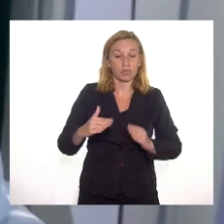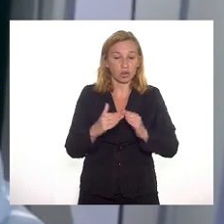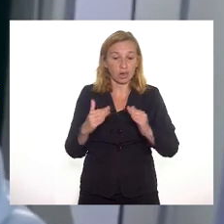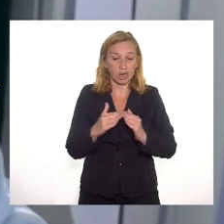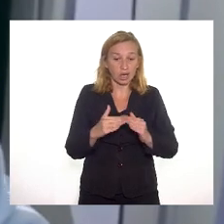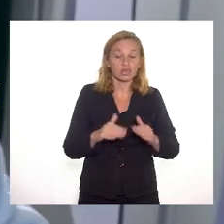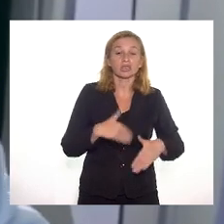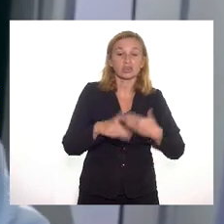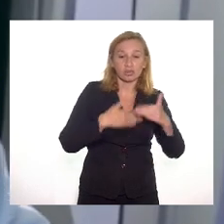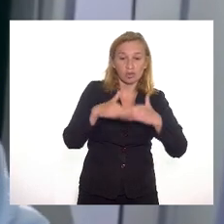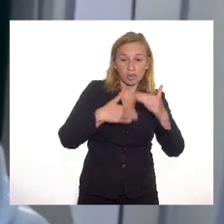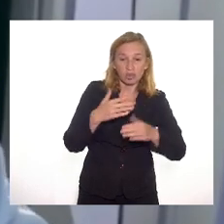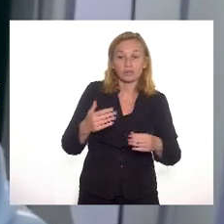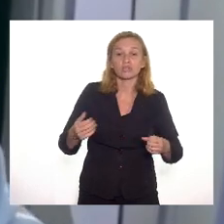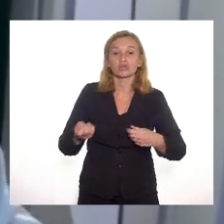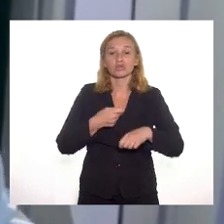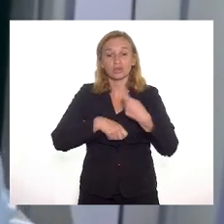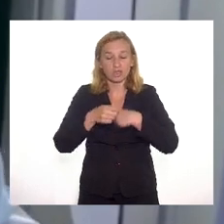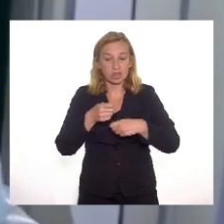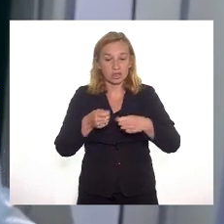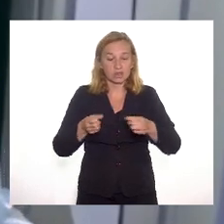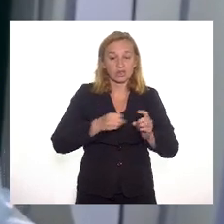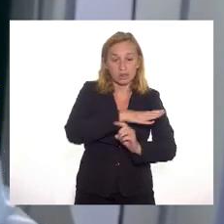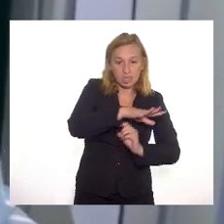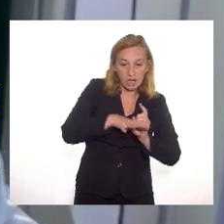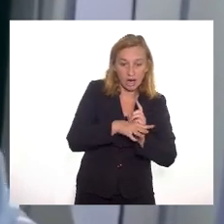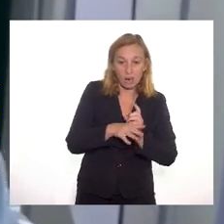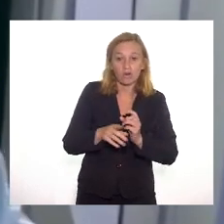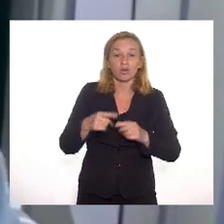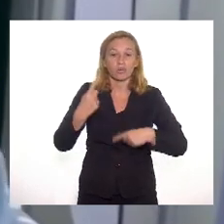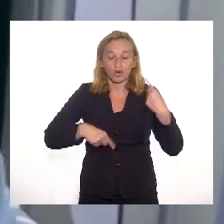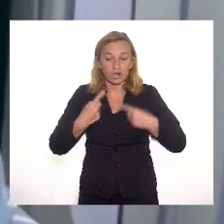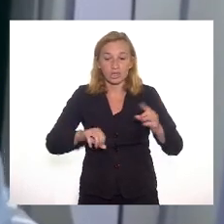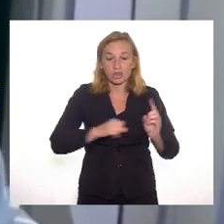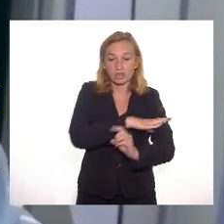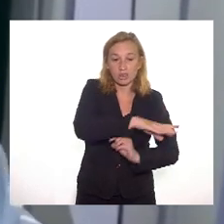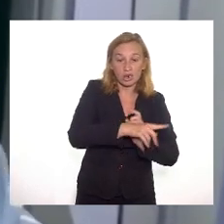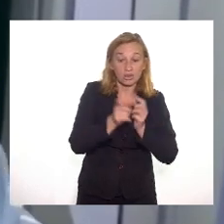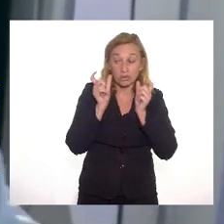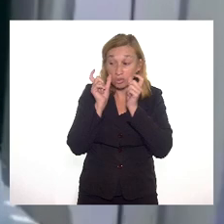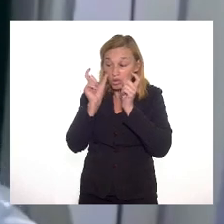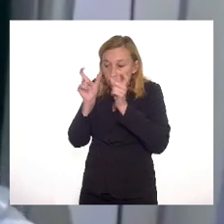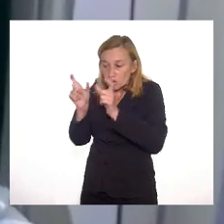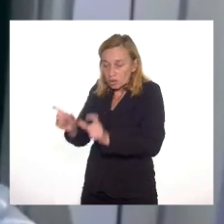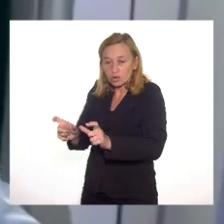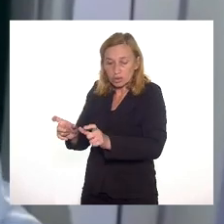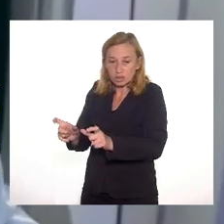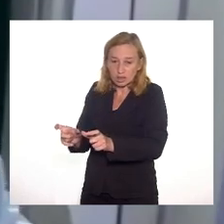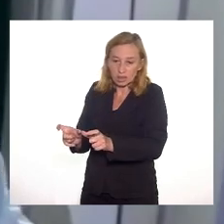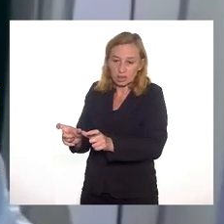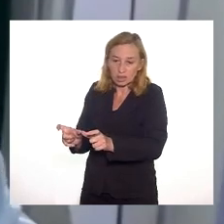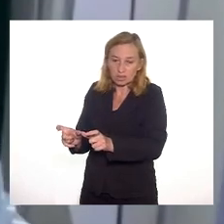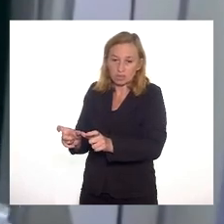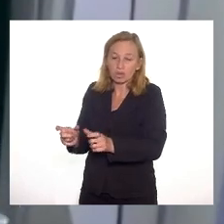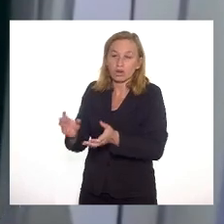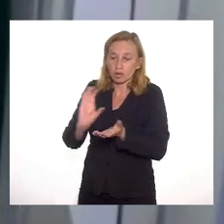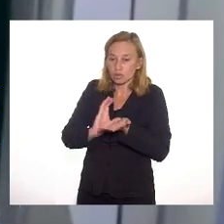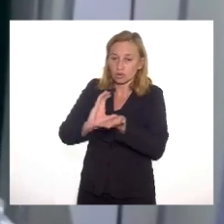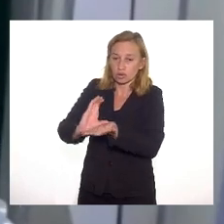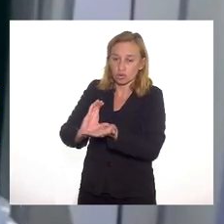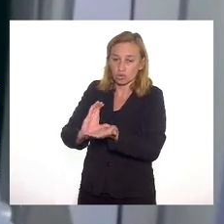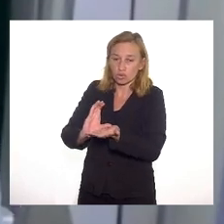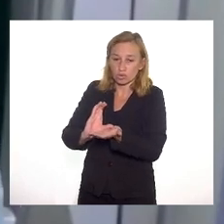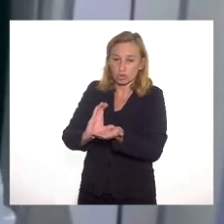de desenvolvimento social, políticas sociais, para que voltem os seus olhos, as suas ações e os seus recursos